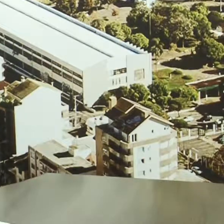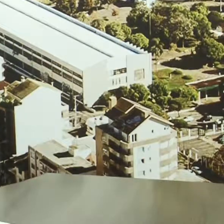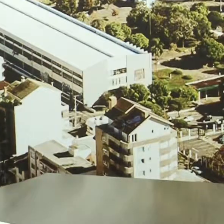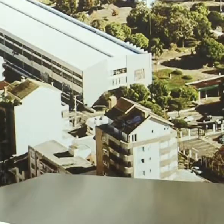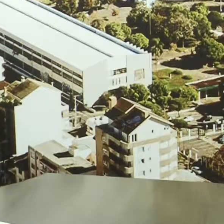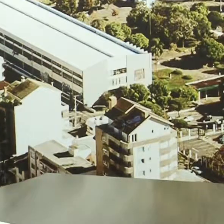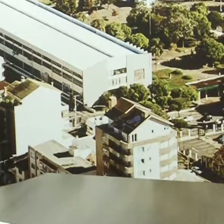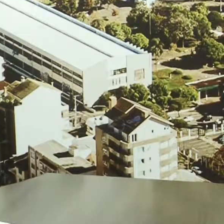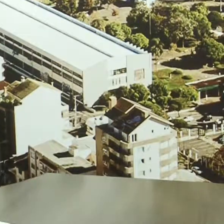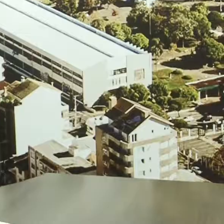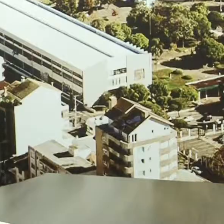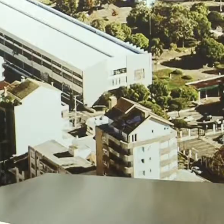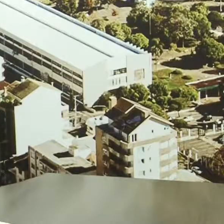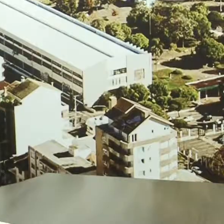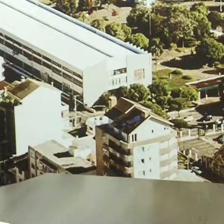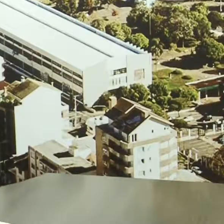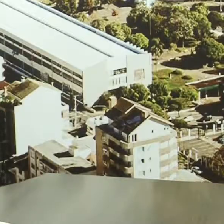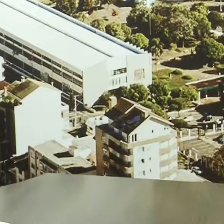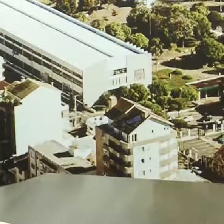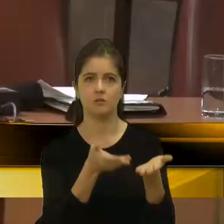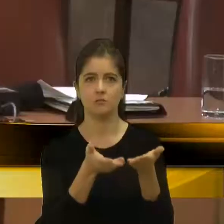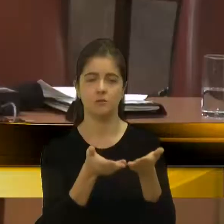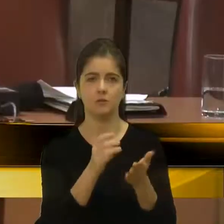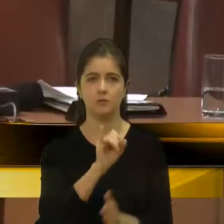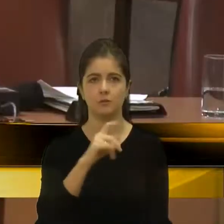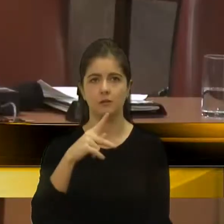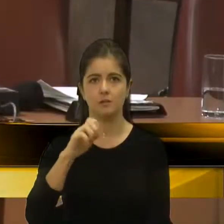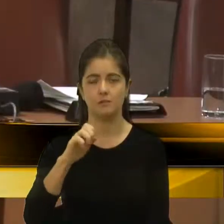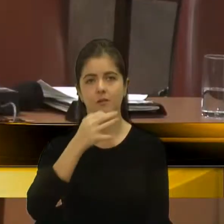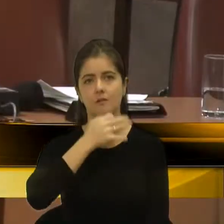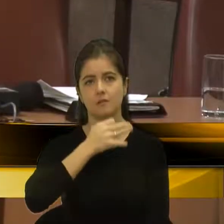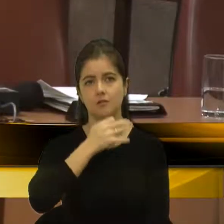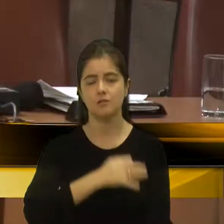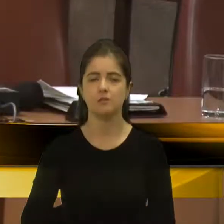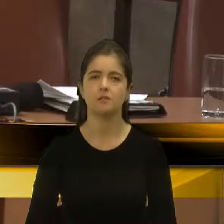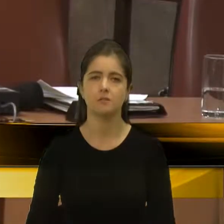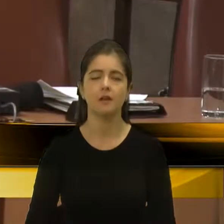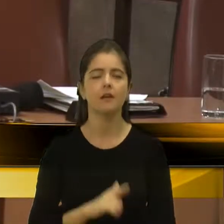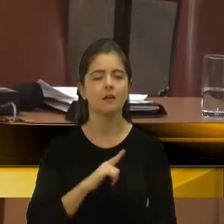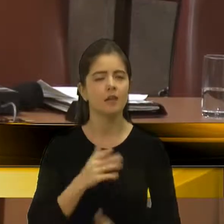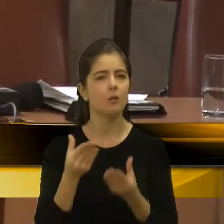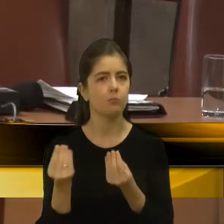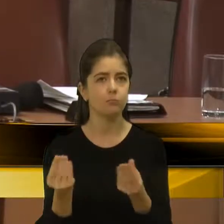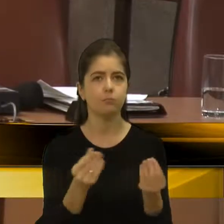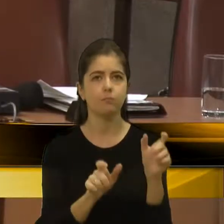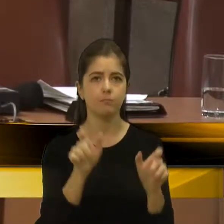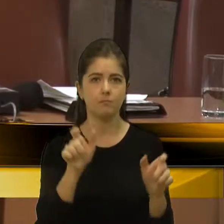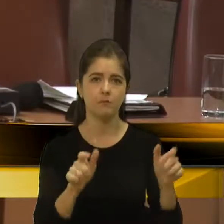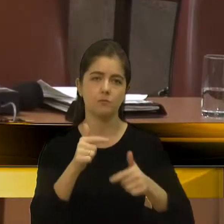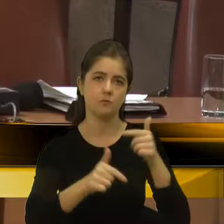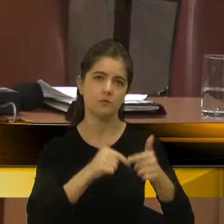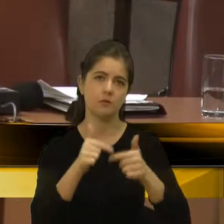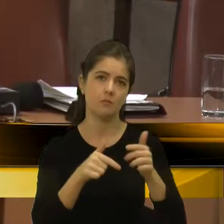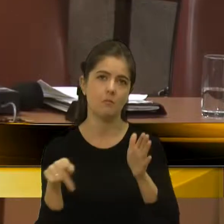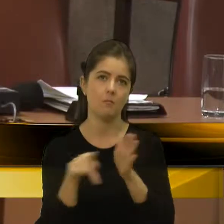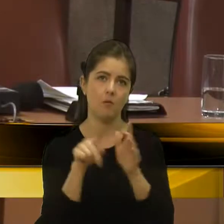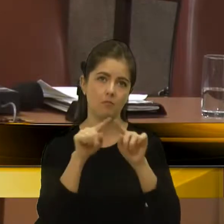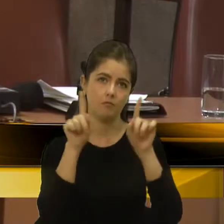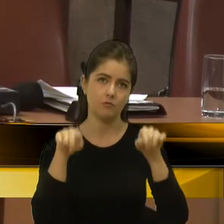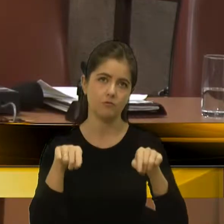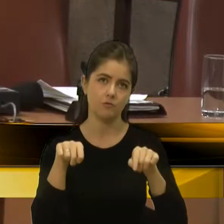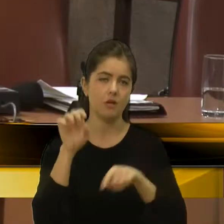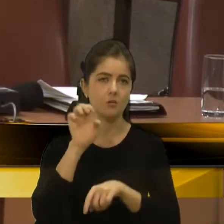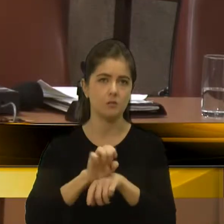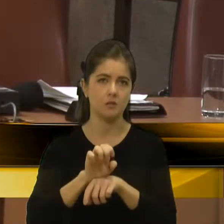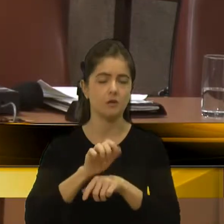estado não providenciou substituição. São inúmeros trabalhadores e servidores do estado atuando em